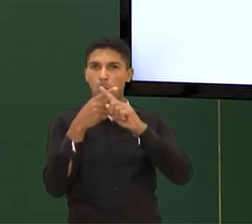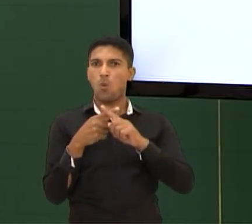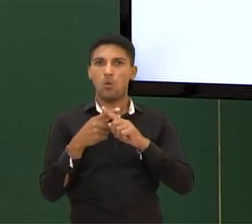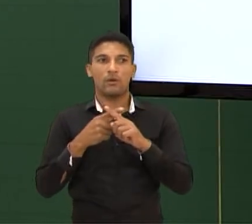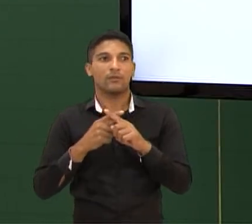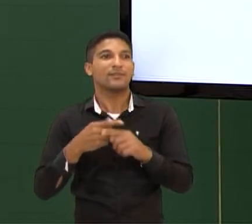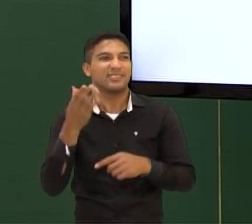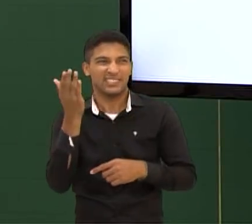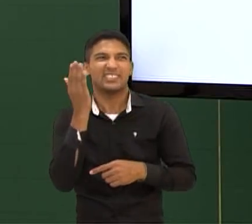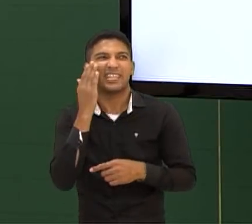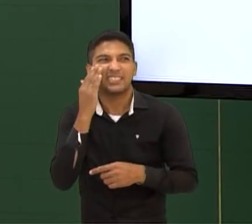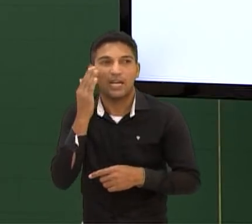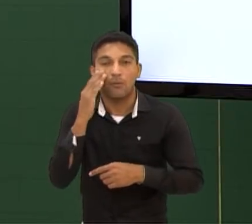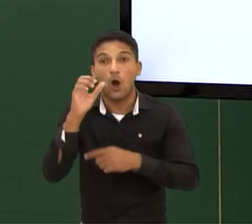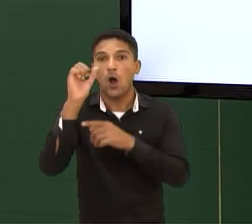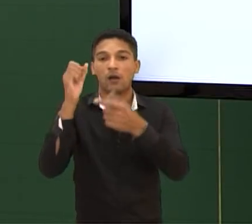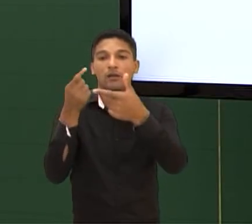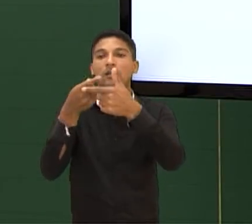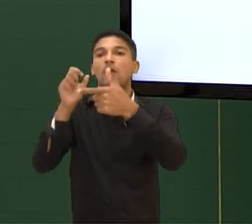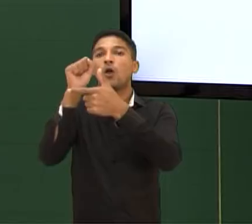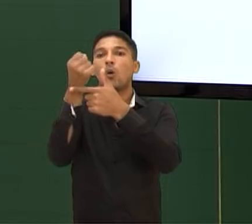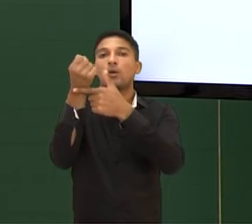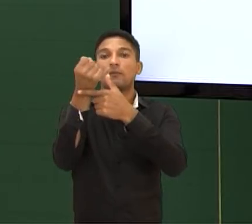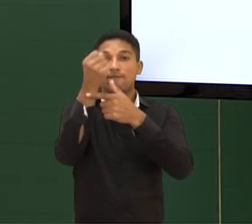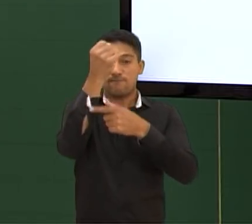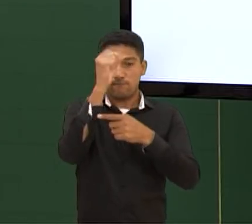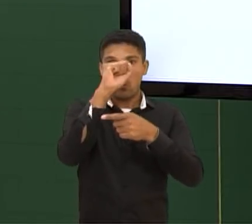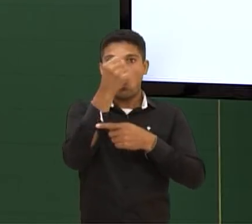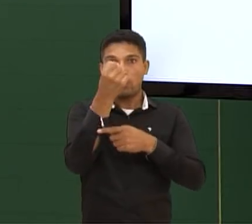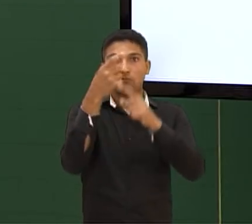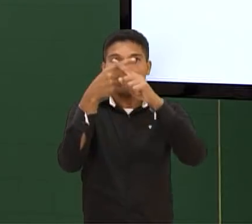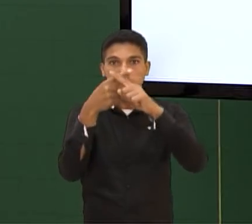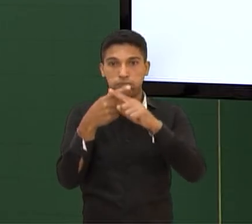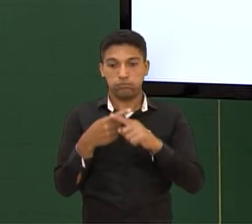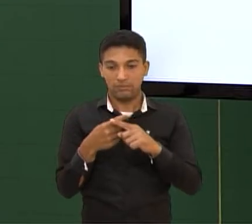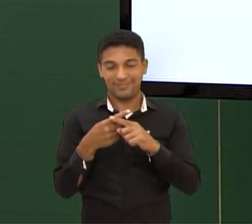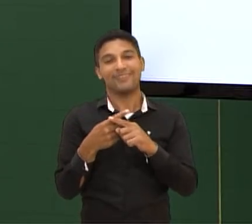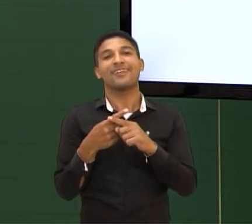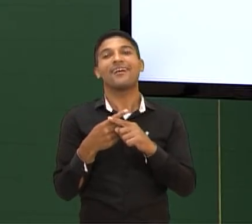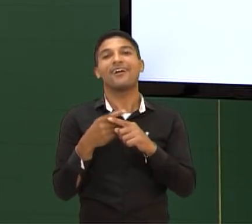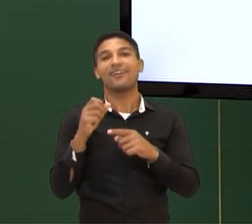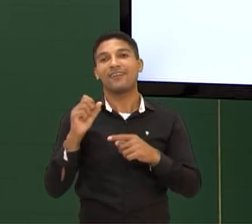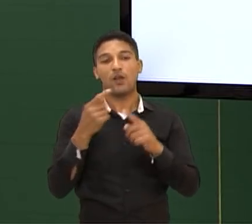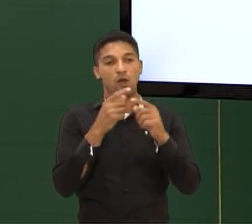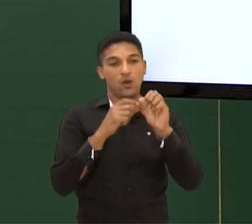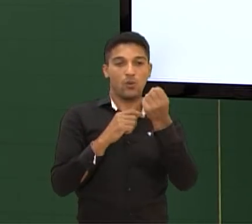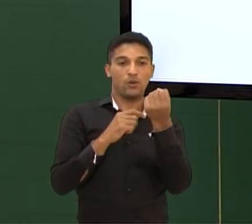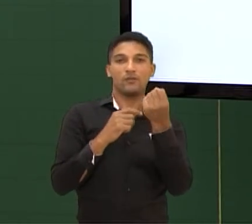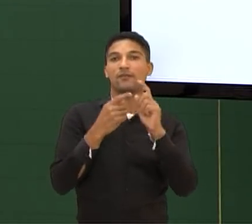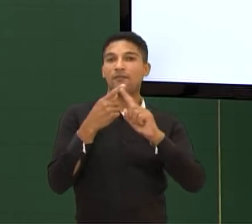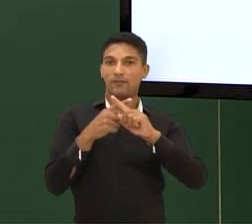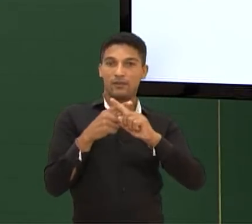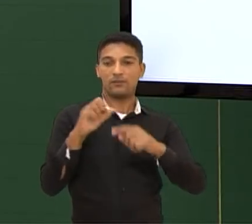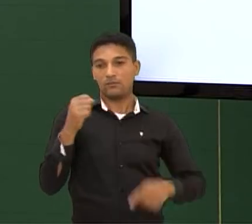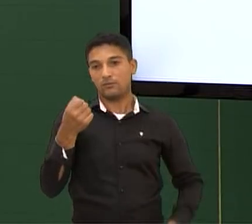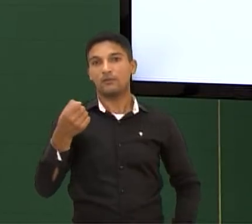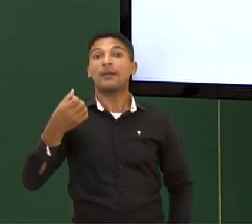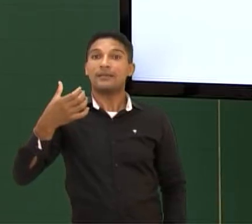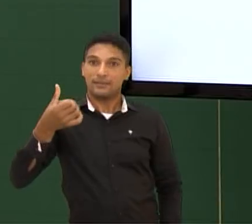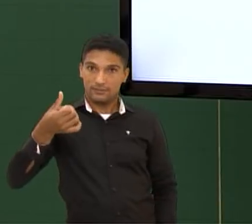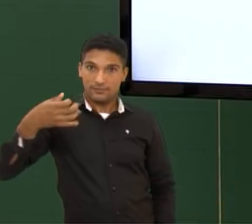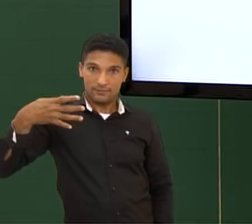multiplica, vocês já pegam rapidinho, né? Então, é o quê? 8 vezes 8. 8 vezes 8,